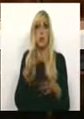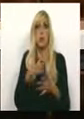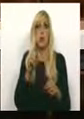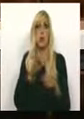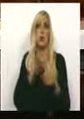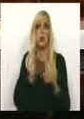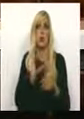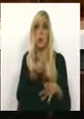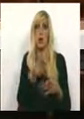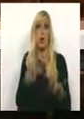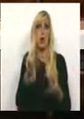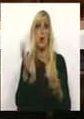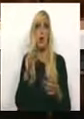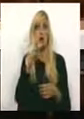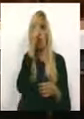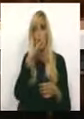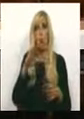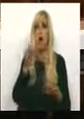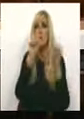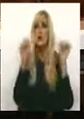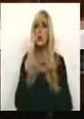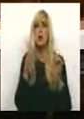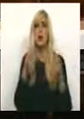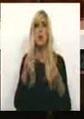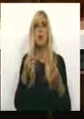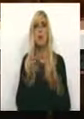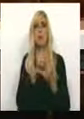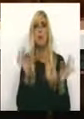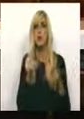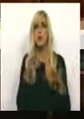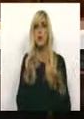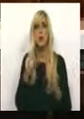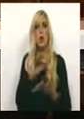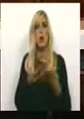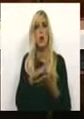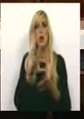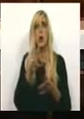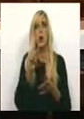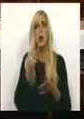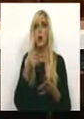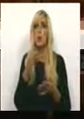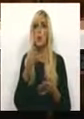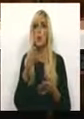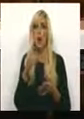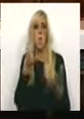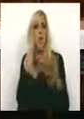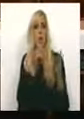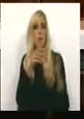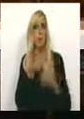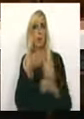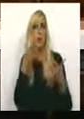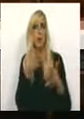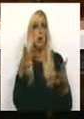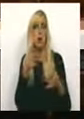ecossistema perfeito tanto para a economia local como nacional. A fábrica Robinson é o maior símbolo desta